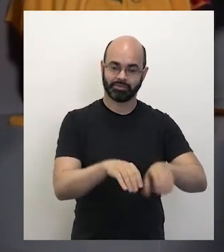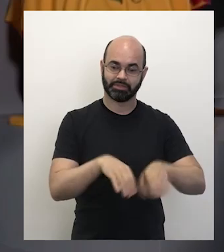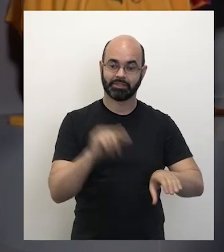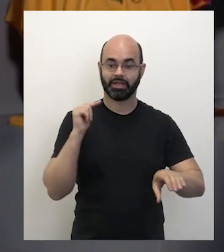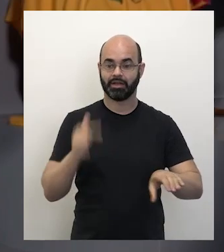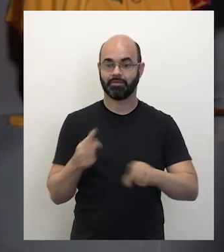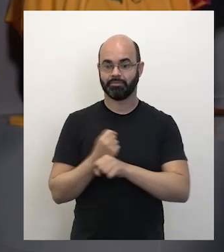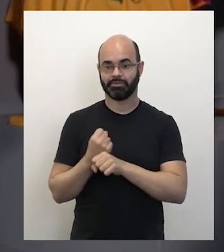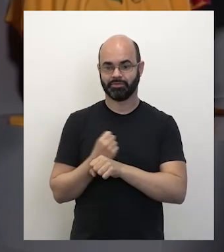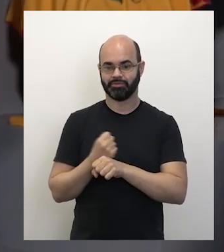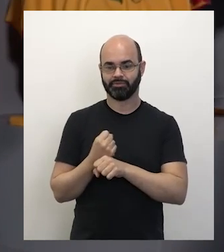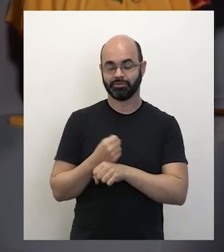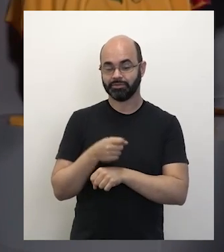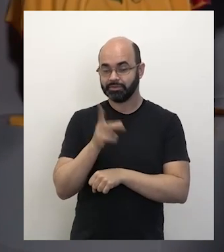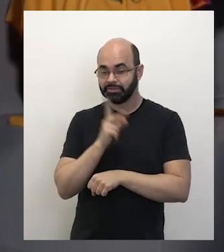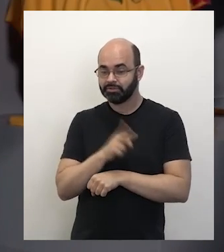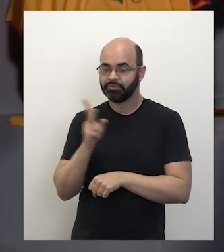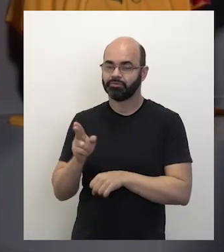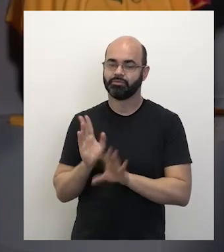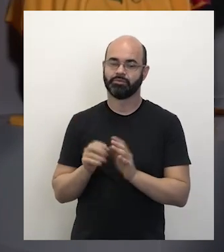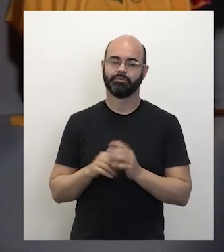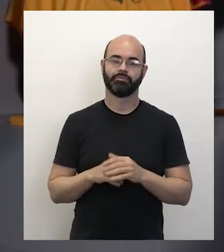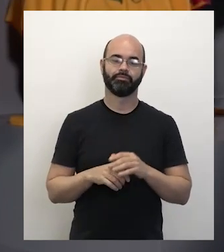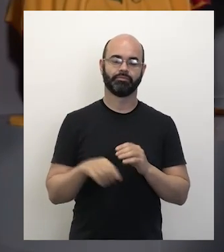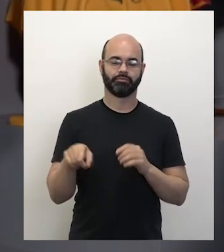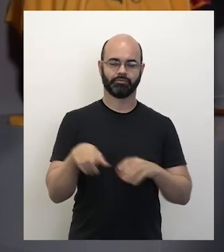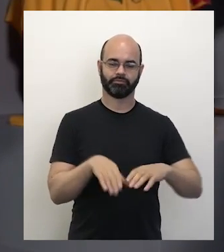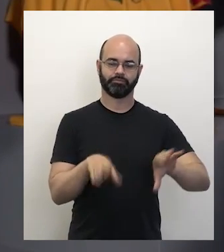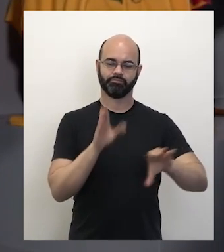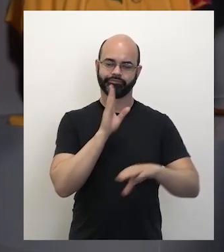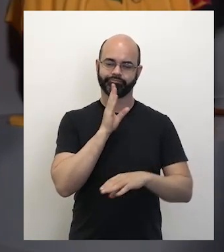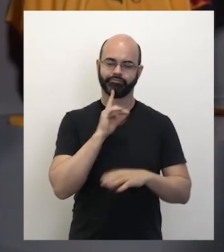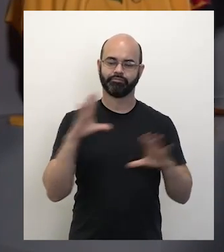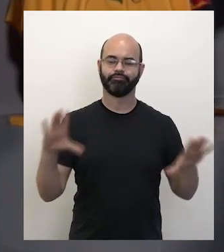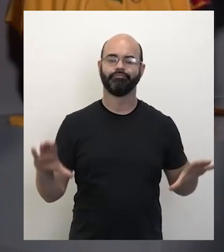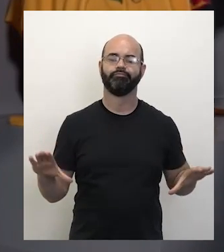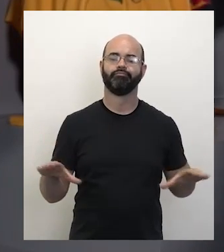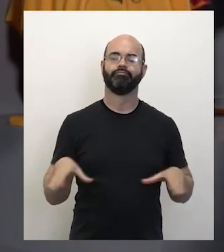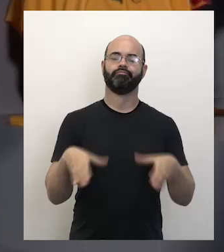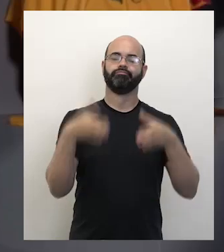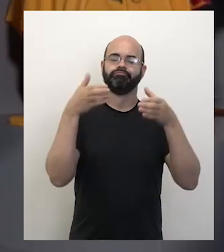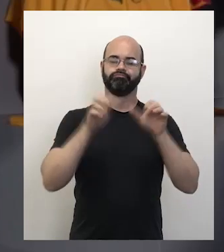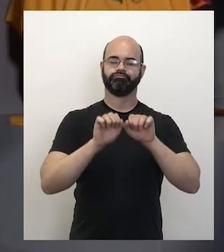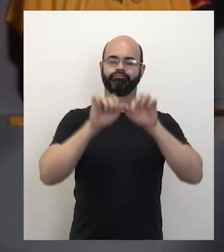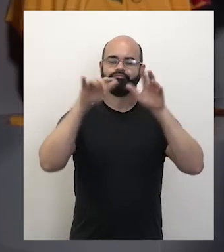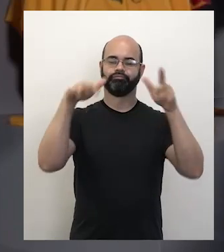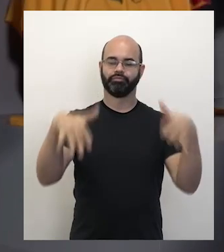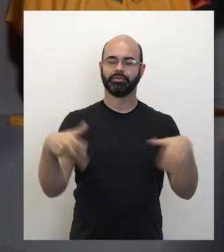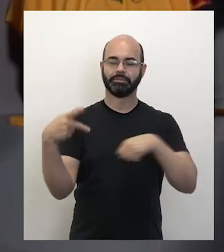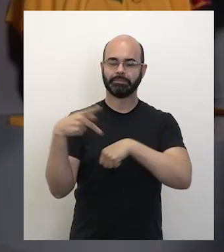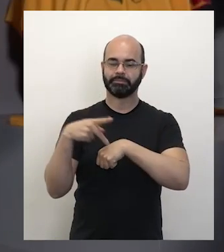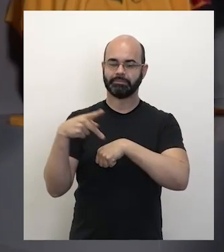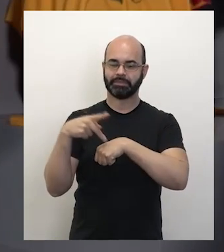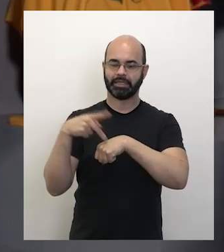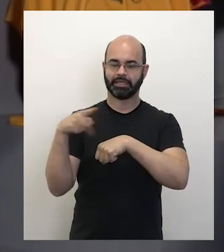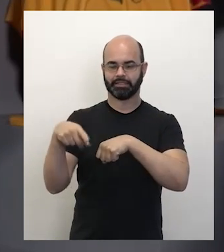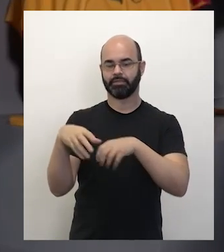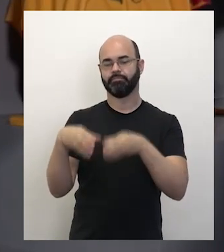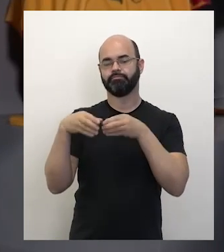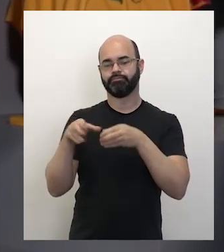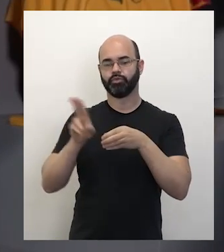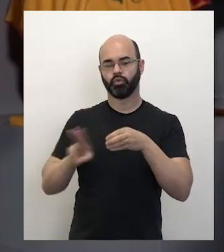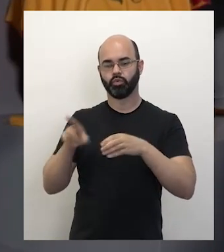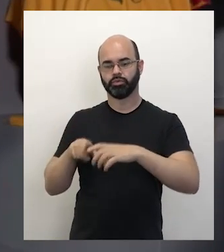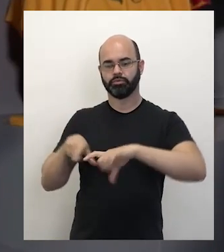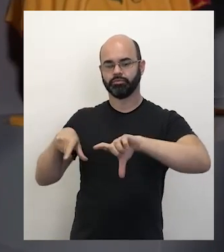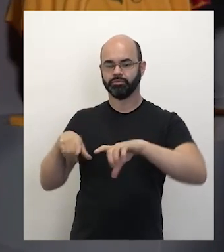construído tendo como material principal a pedra vulcânica, né, porque ela tem uma característica de ser porosa e ela auxilia nesse